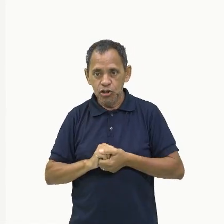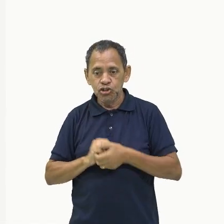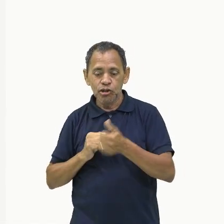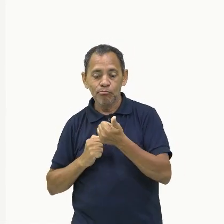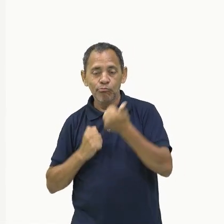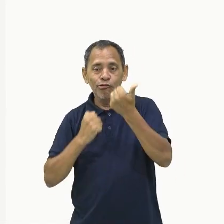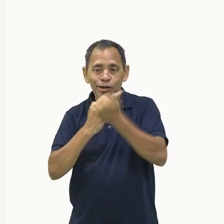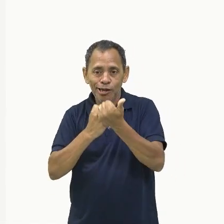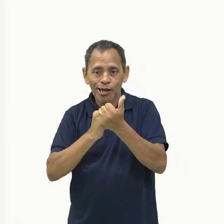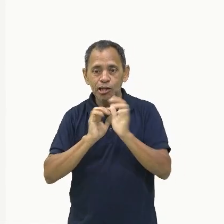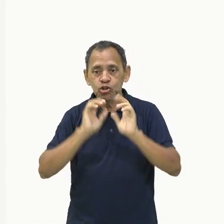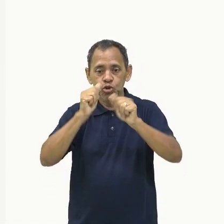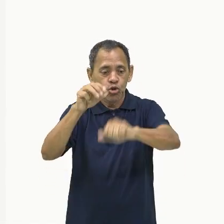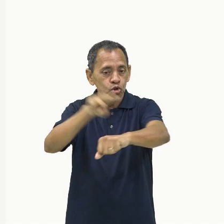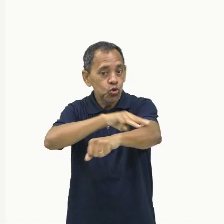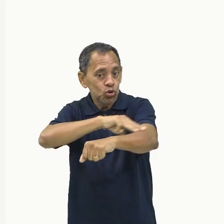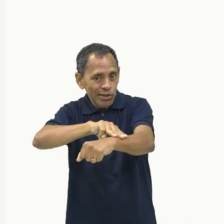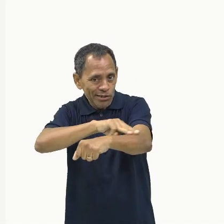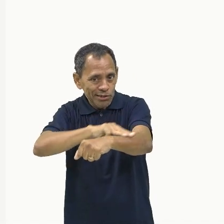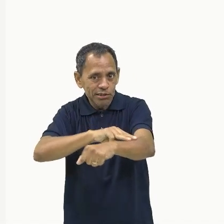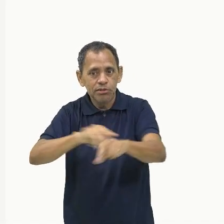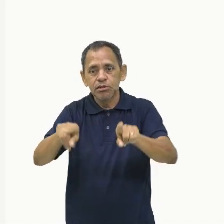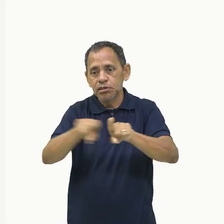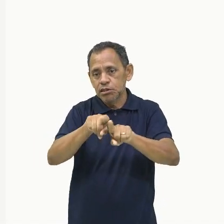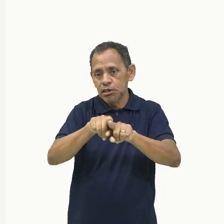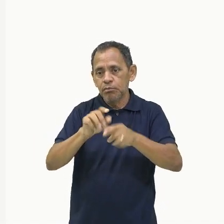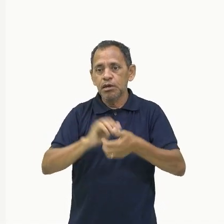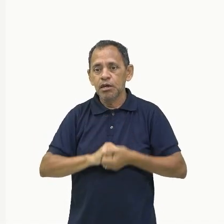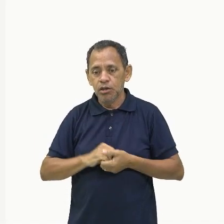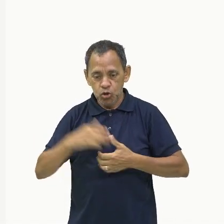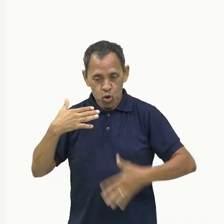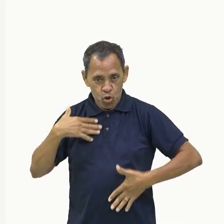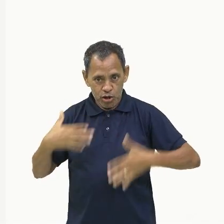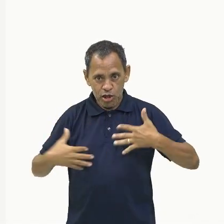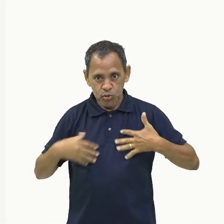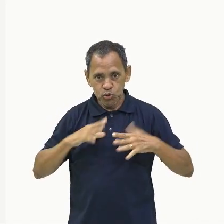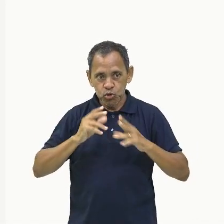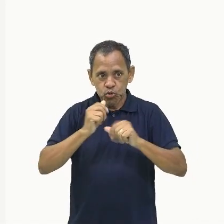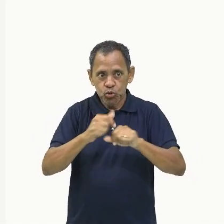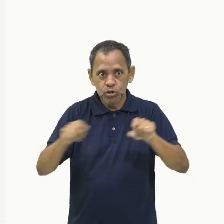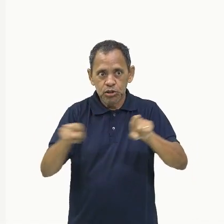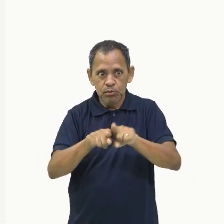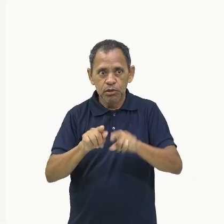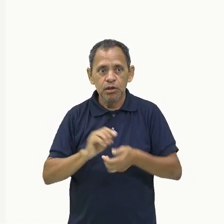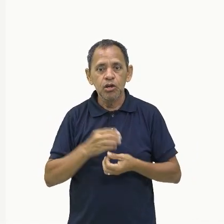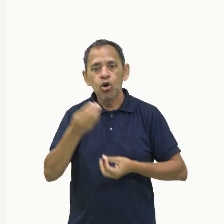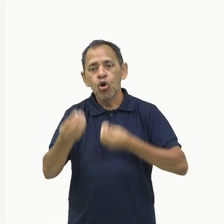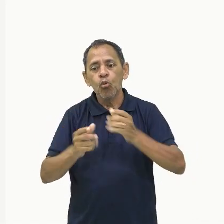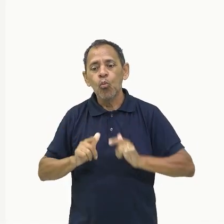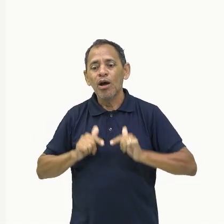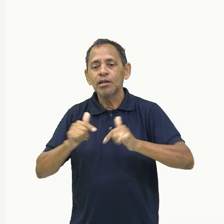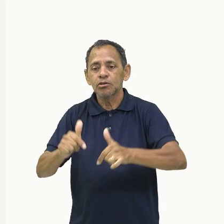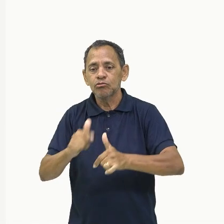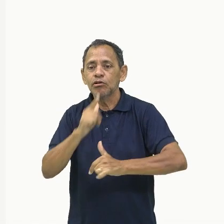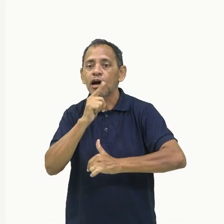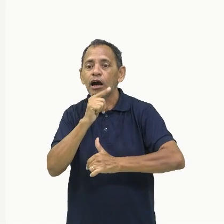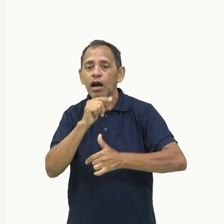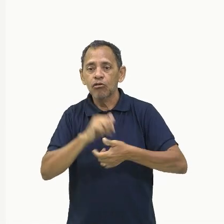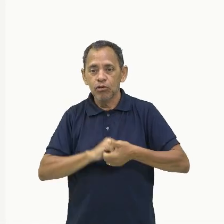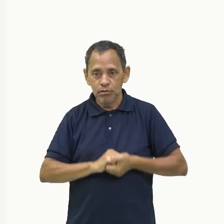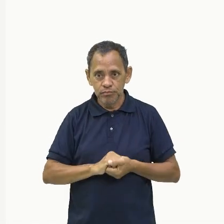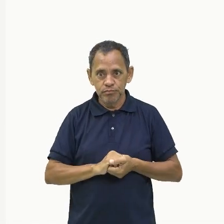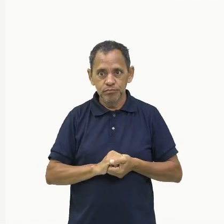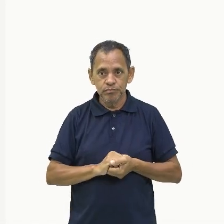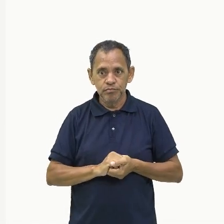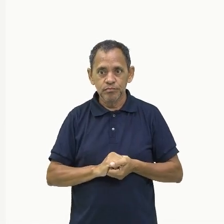tecidos e o nosso organismo como um todo. E como que essa água ela atua para auxiliar no